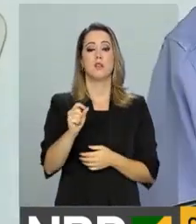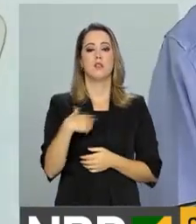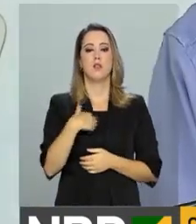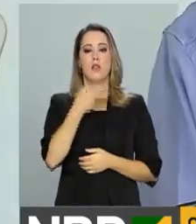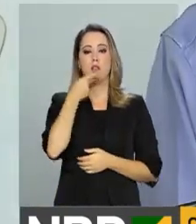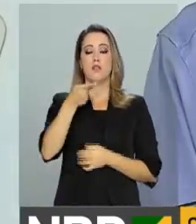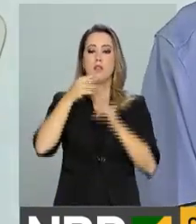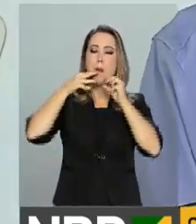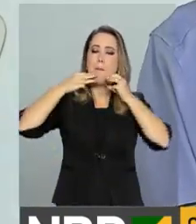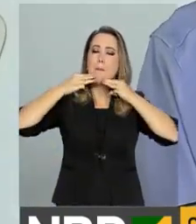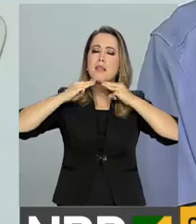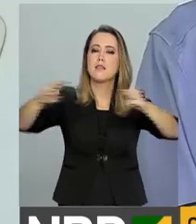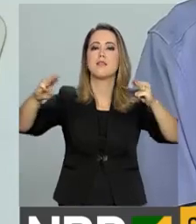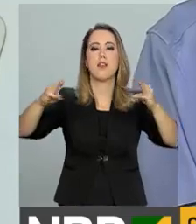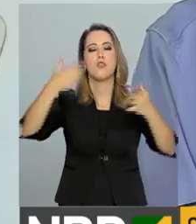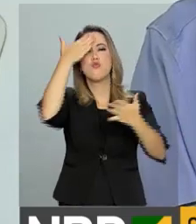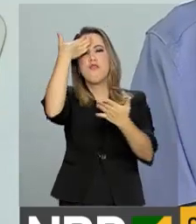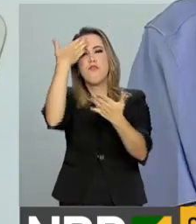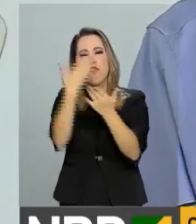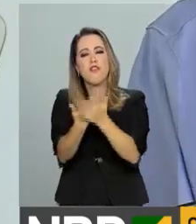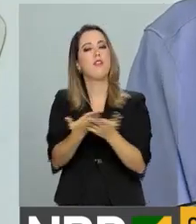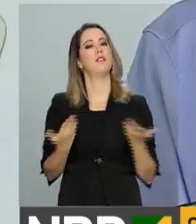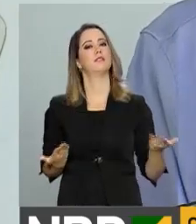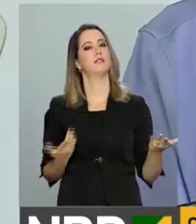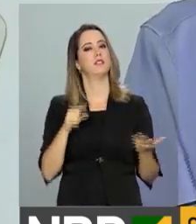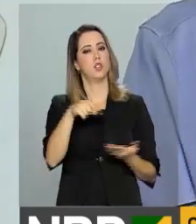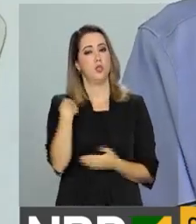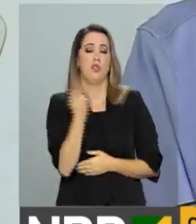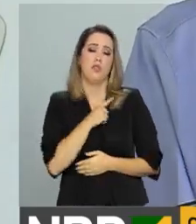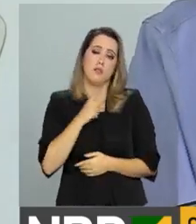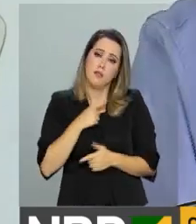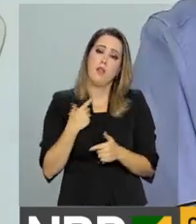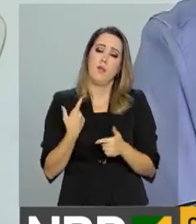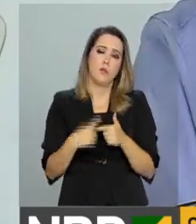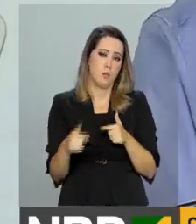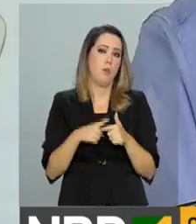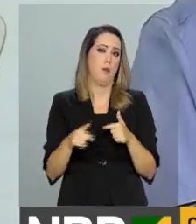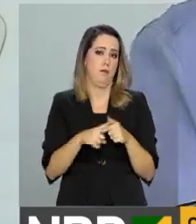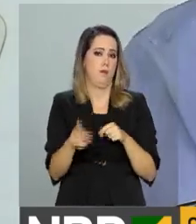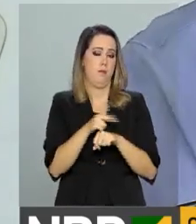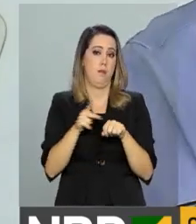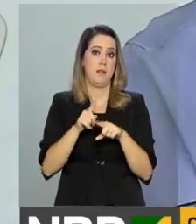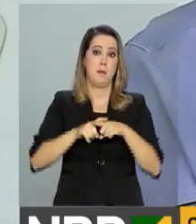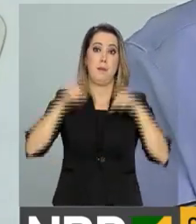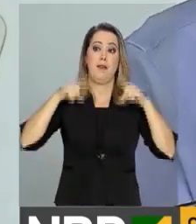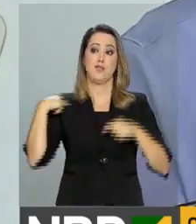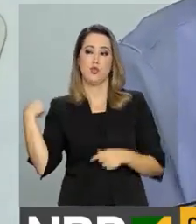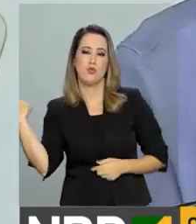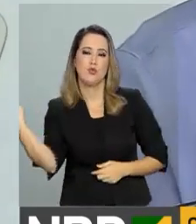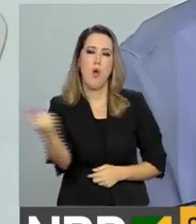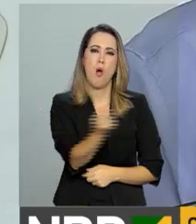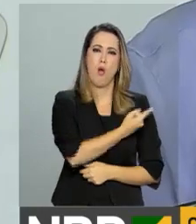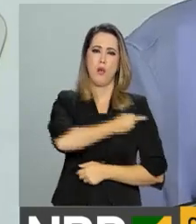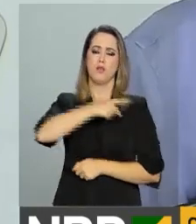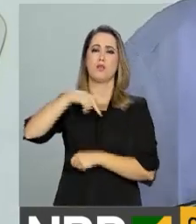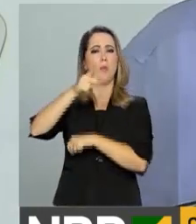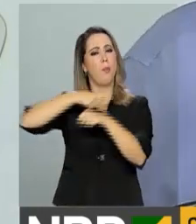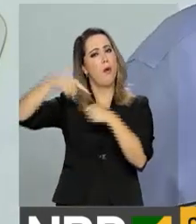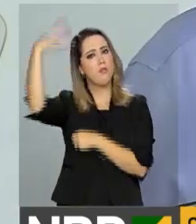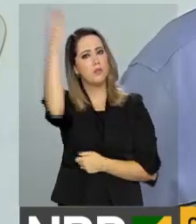uma mensagem de otimismo. Nós temos dificuldades no país, não há a menor dúvida, mas nós todos, povo